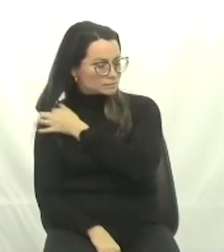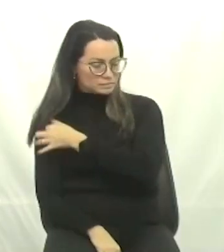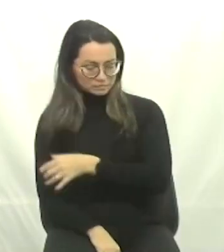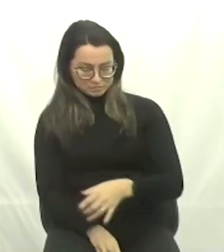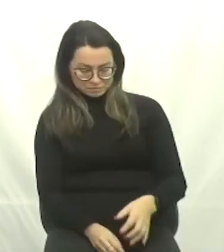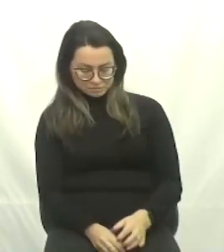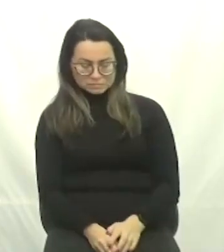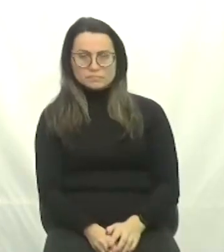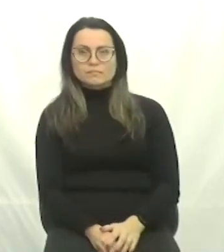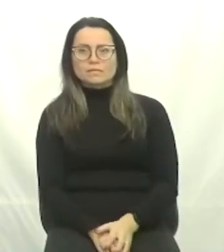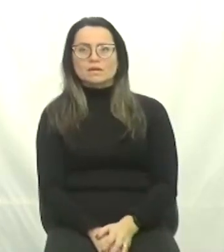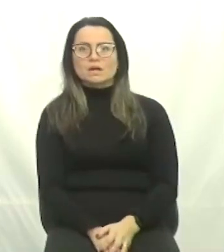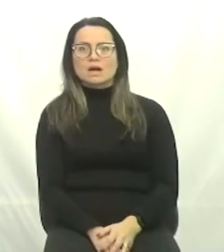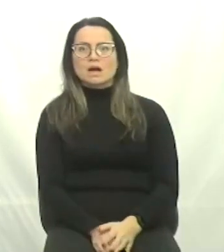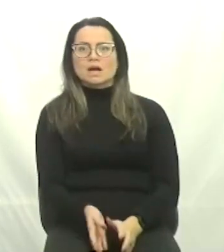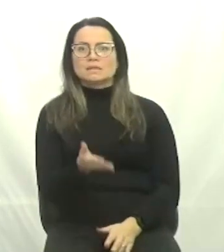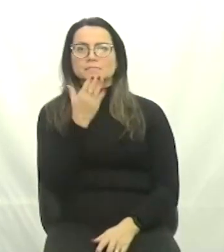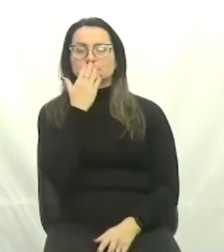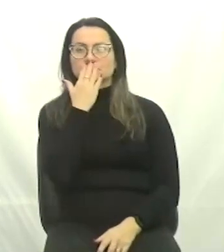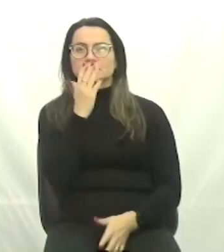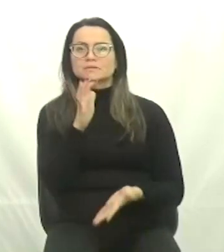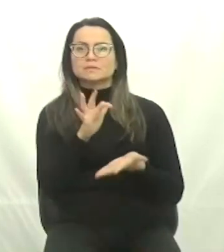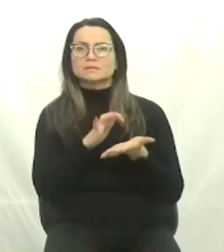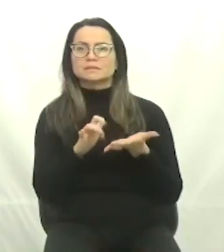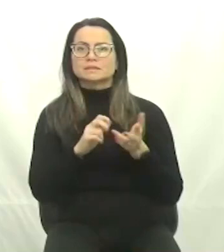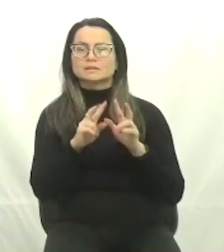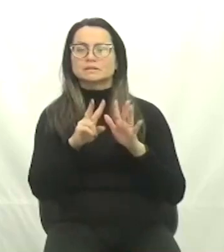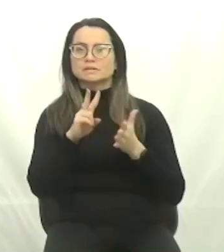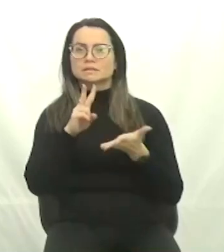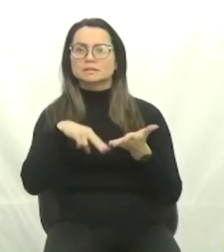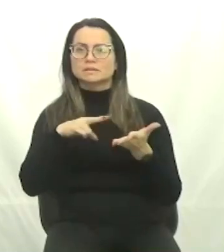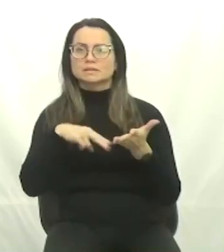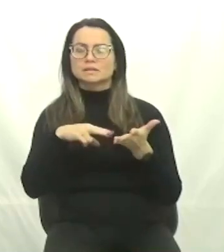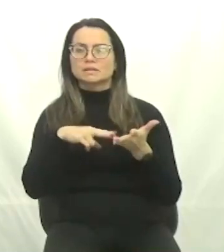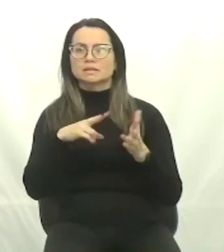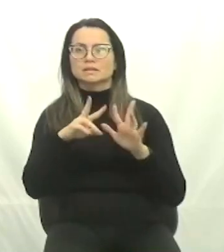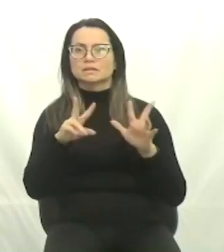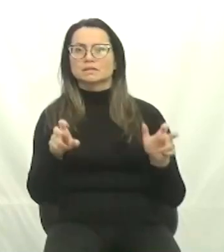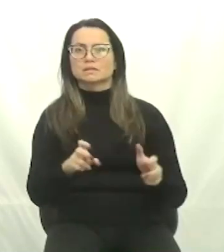Solicito a senhora secretária que faça a leitura das matérias.